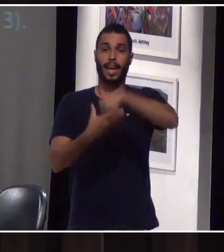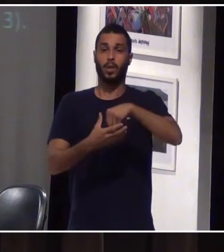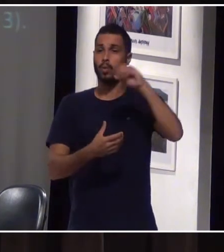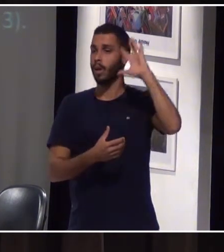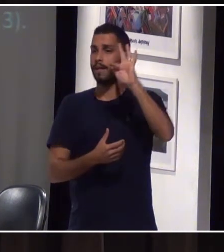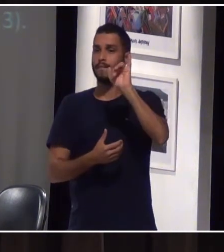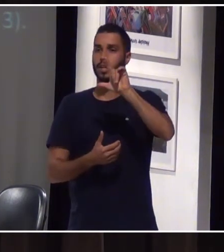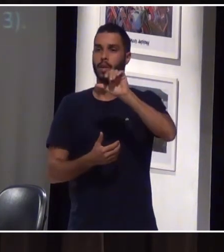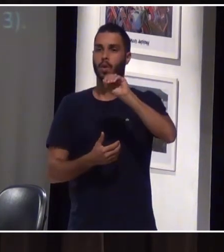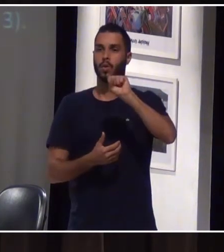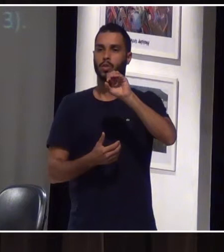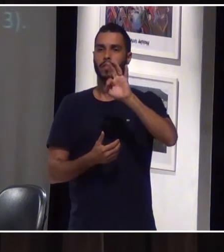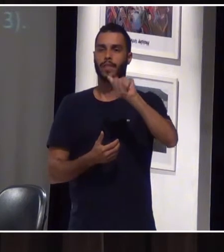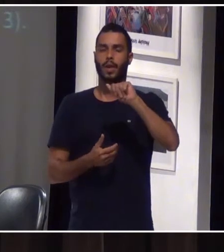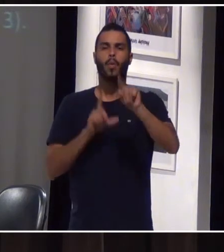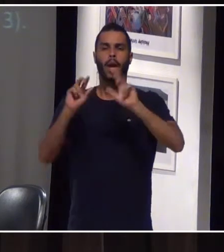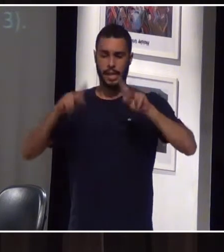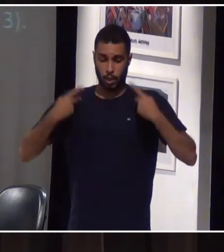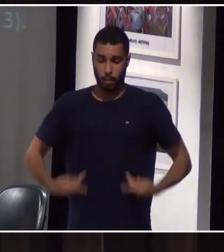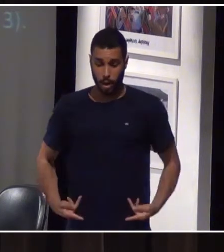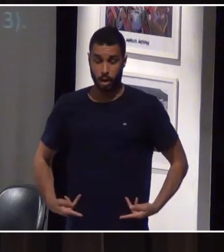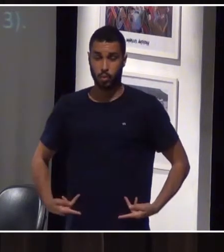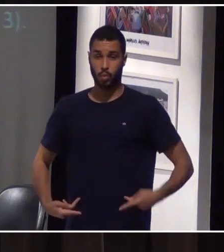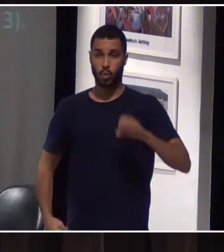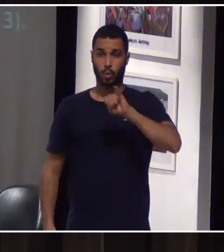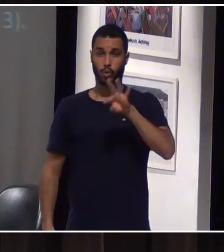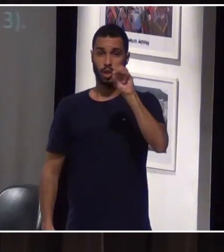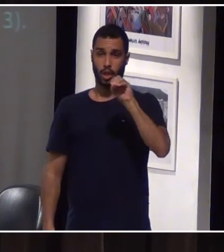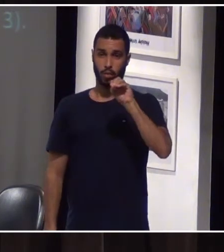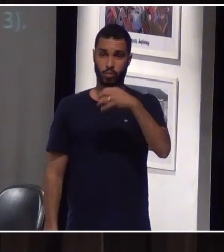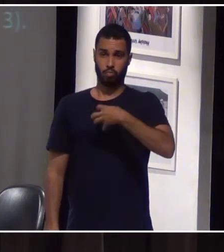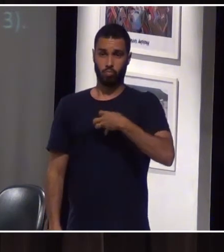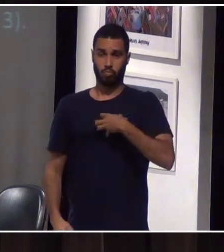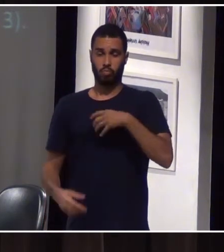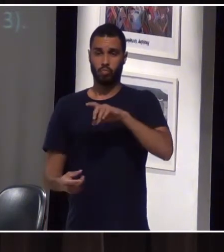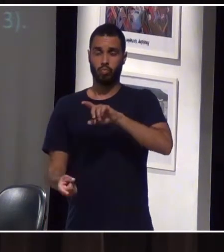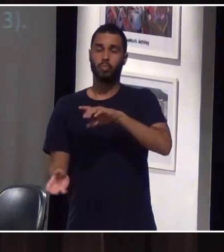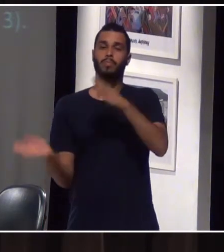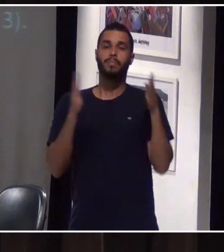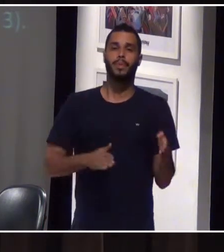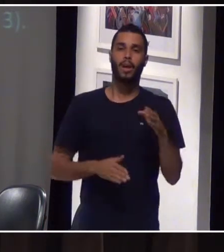deixa de ser sujeito e passa a ser objeto na relação de compra e venda.